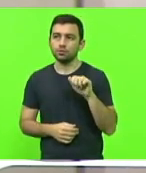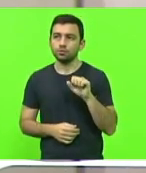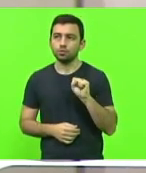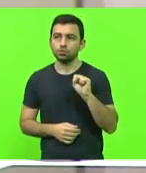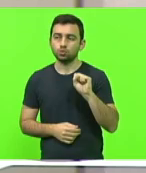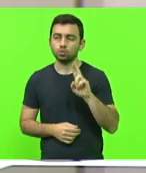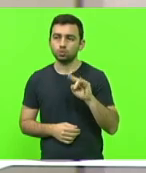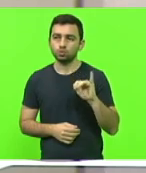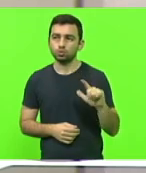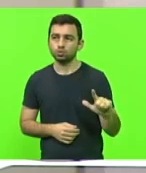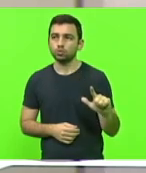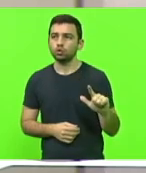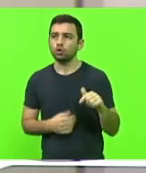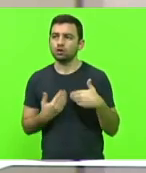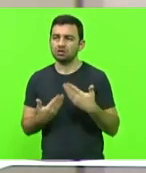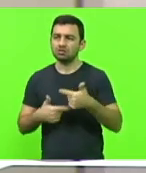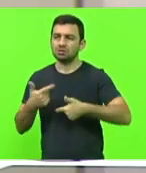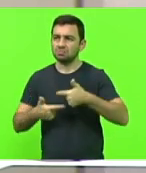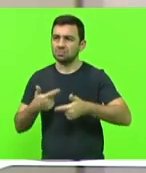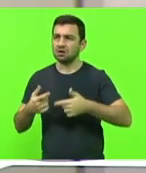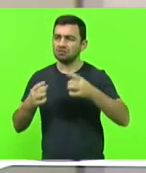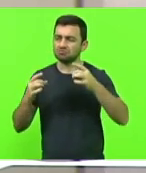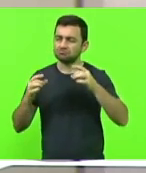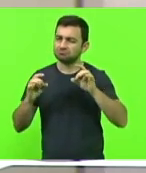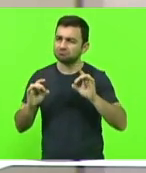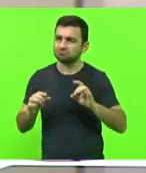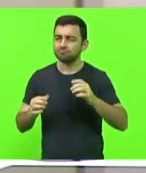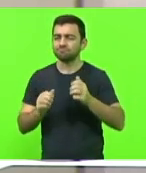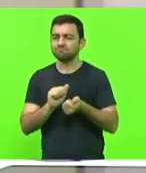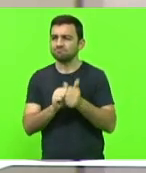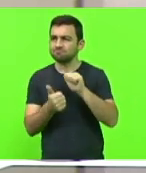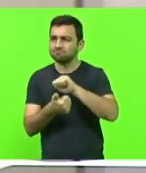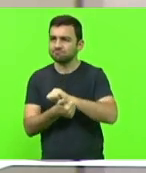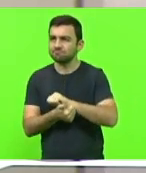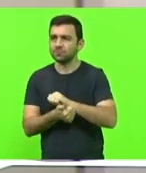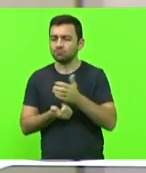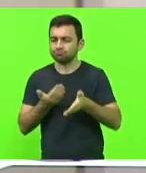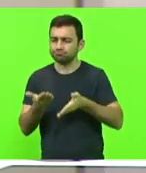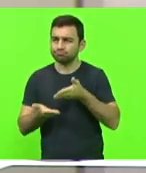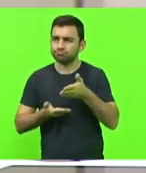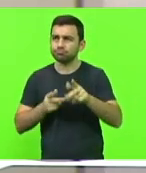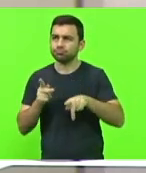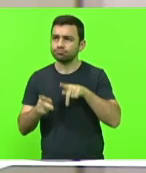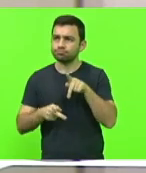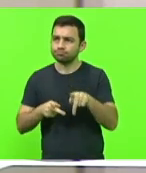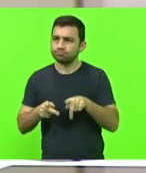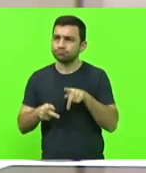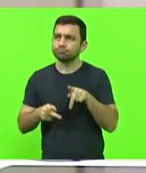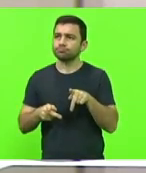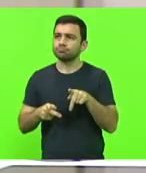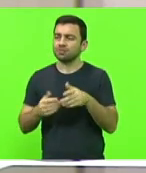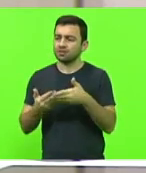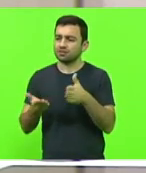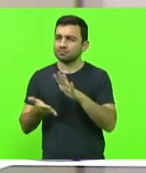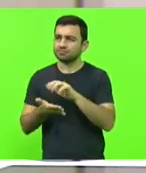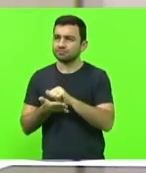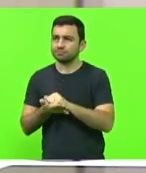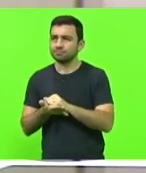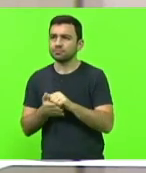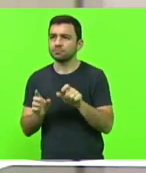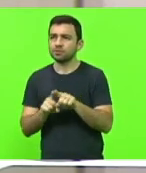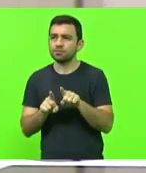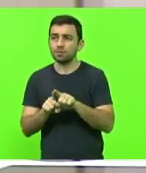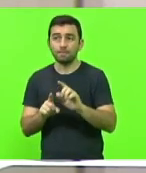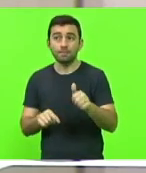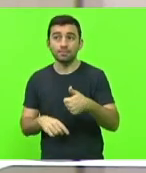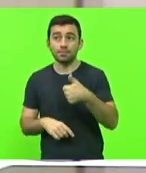trabalhos com constante adequação para melhorias do atendimento à população, que credencia entre os